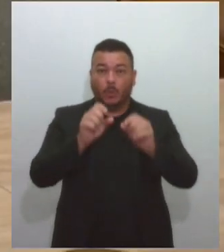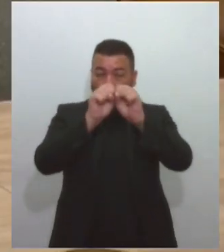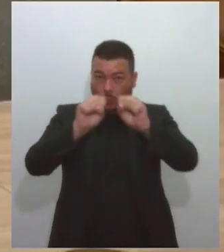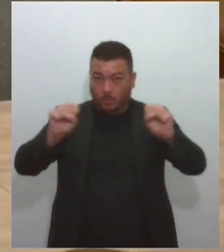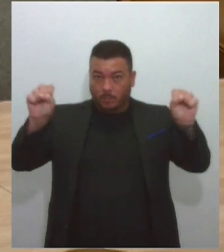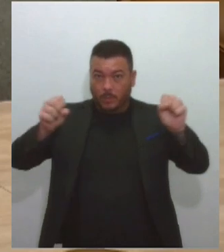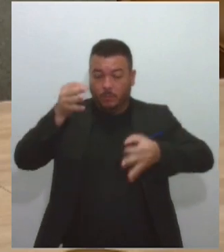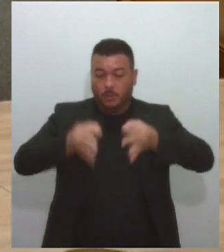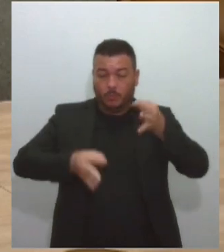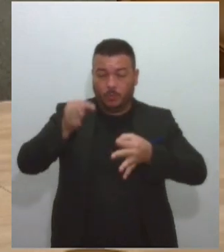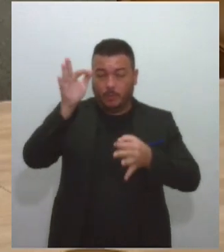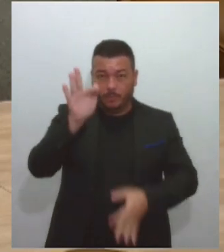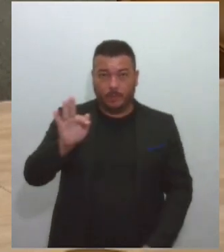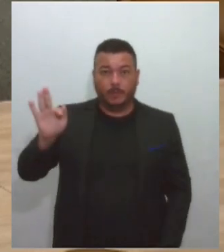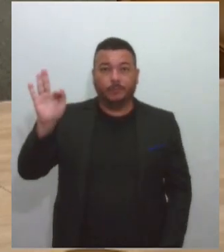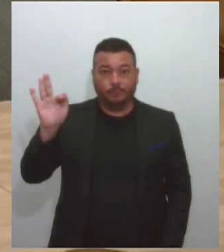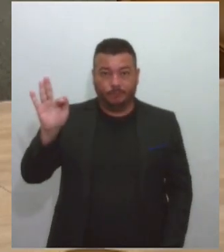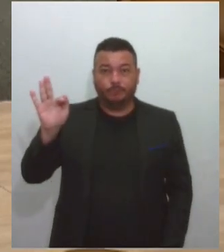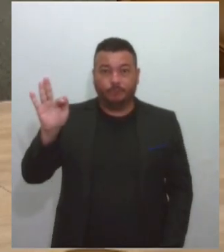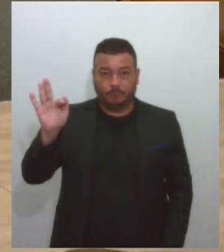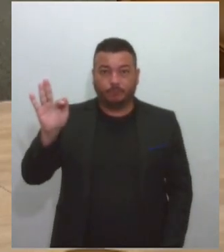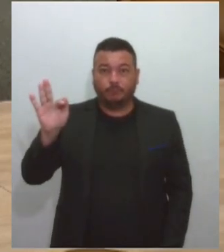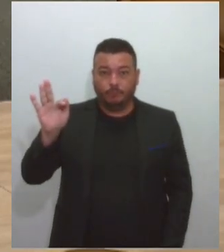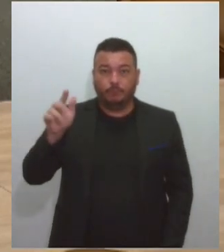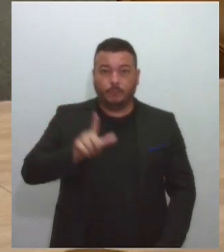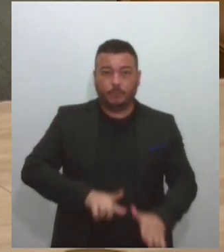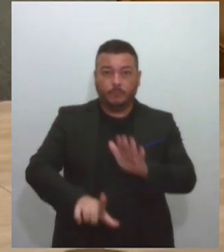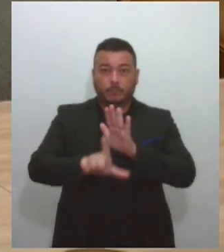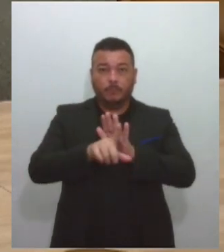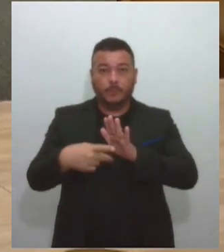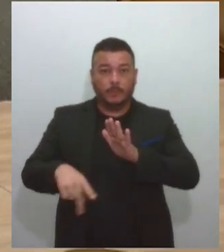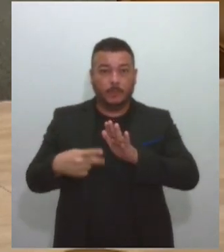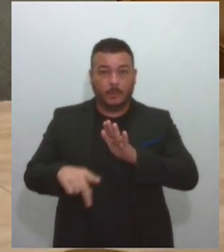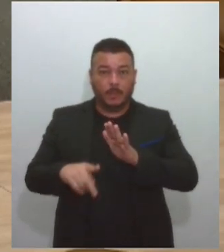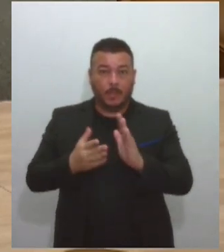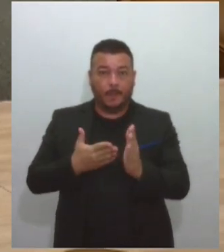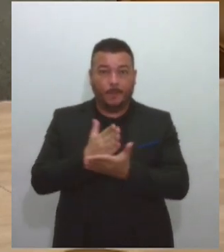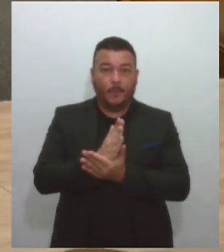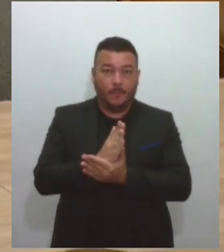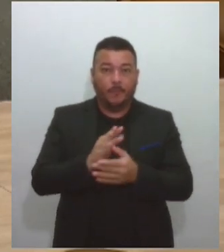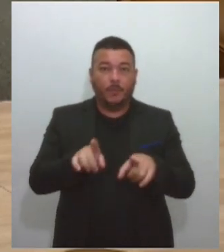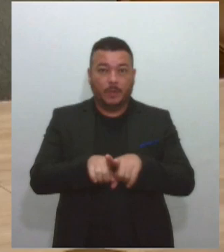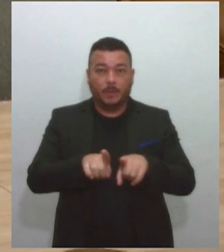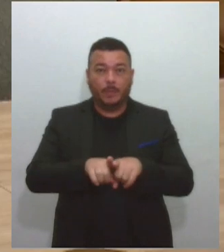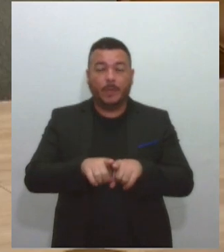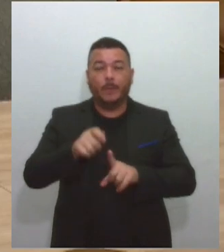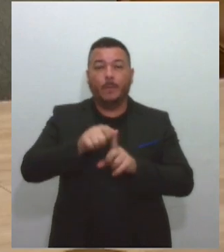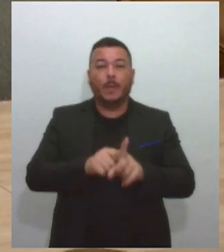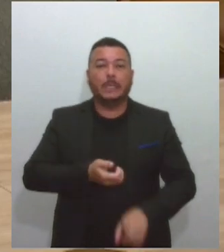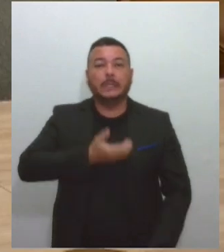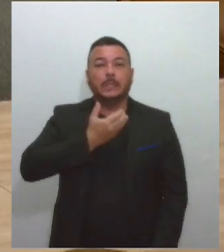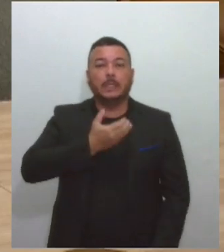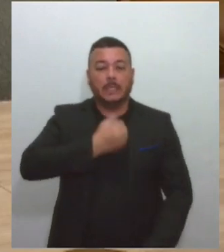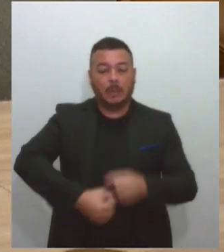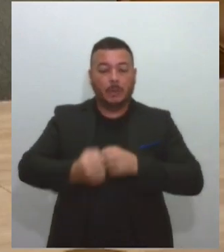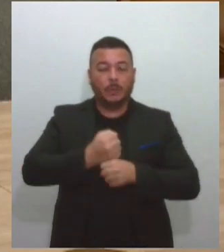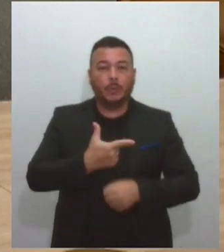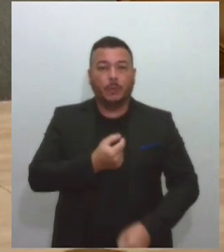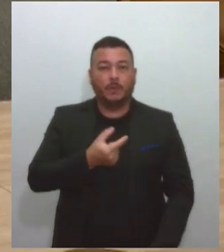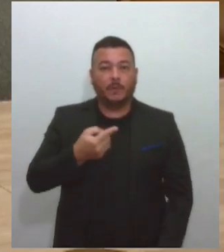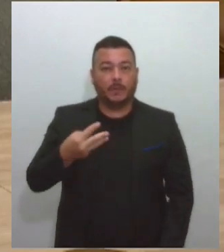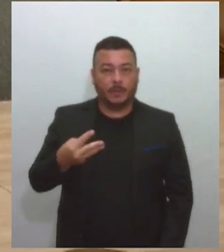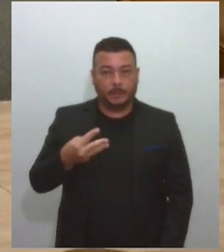quanto à lei que esta casa aprovou em dezembro de 2023.